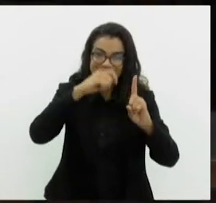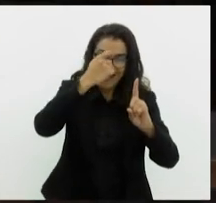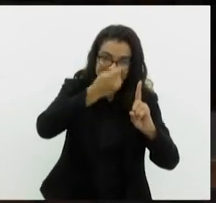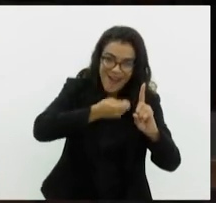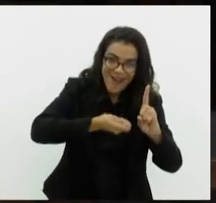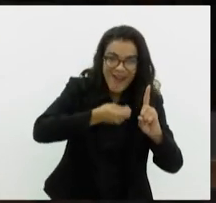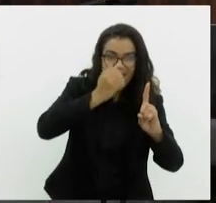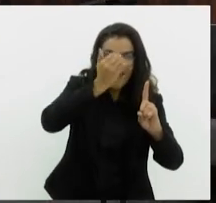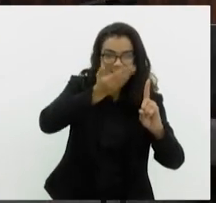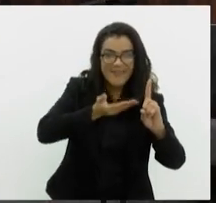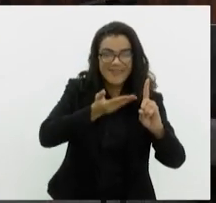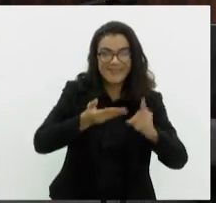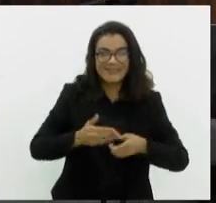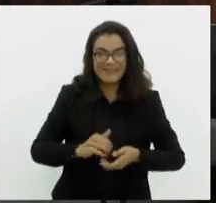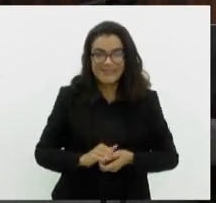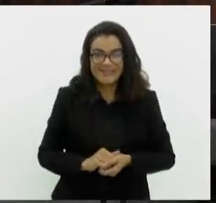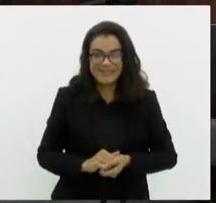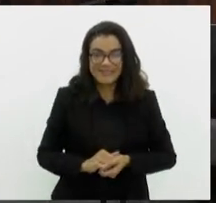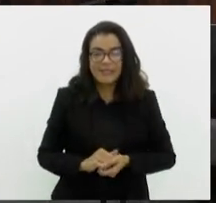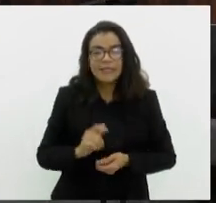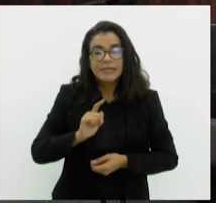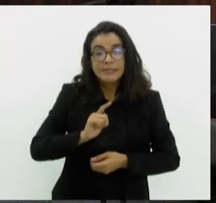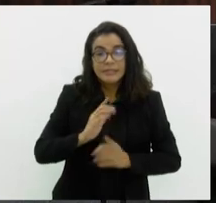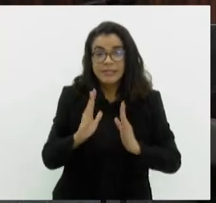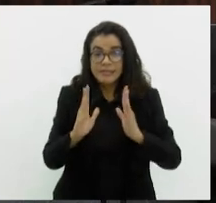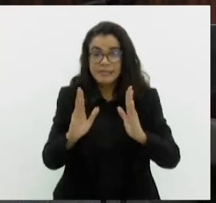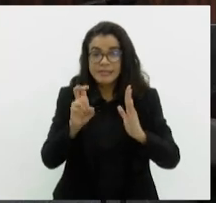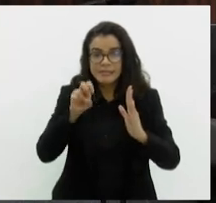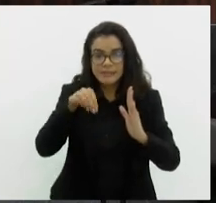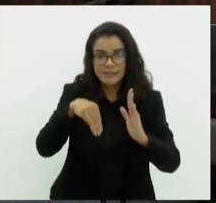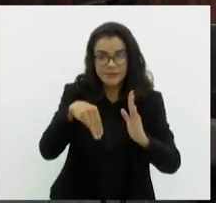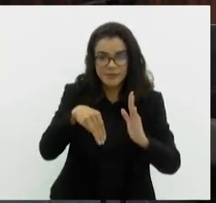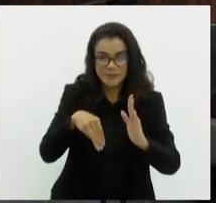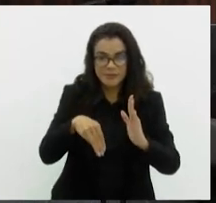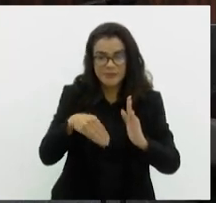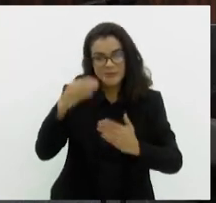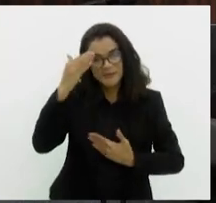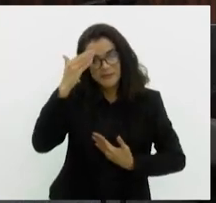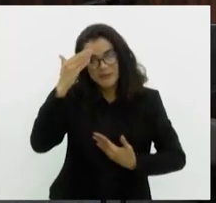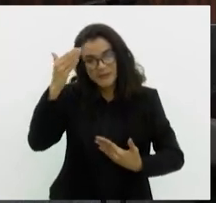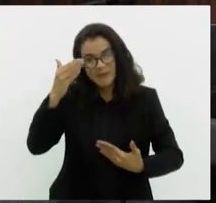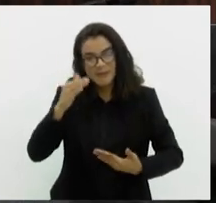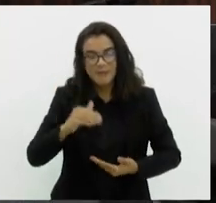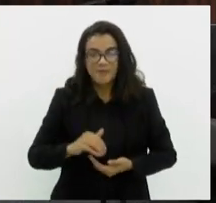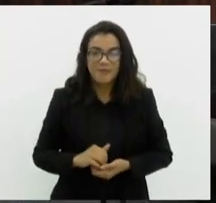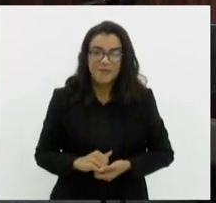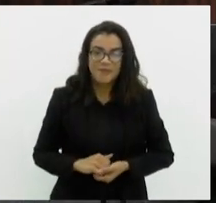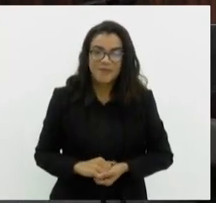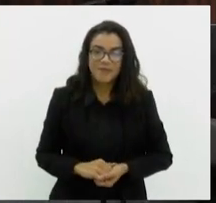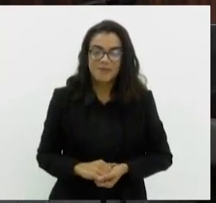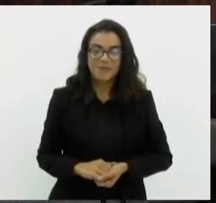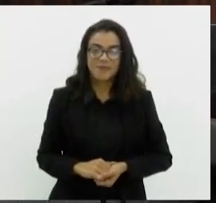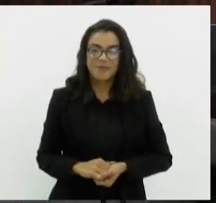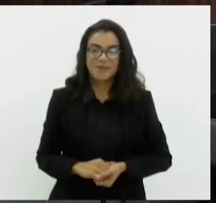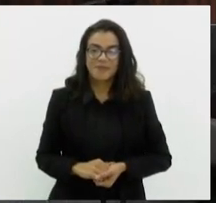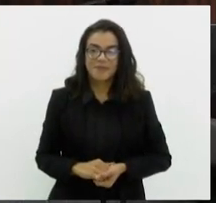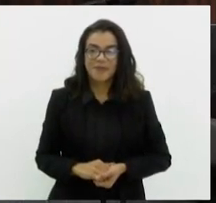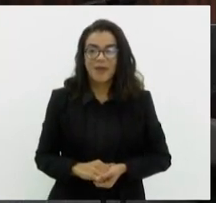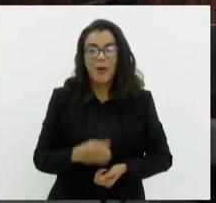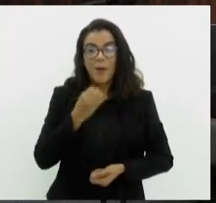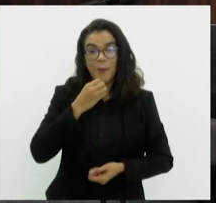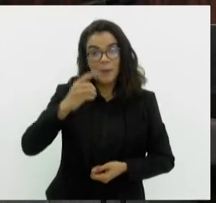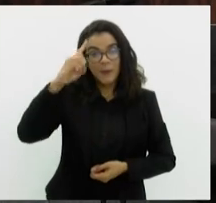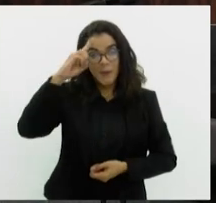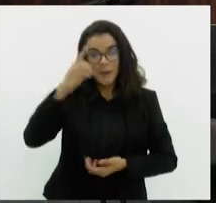hoje. Você tem 5 minutos. Muito obrigada pela sua presença. Bom dia